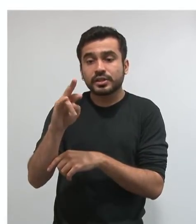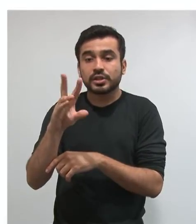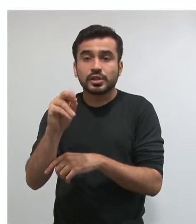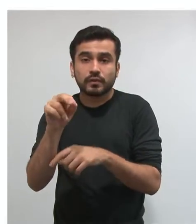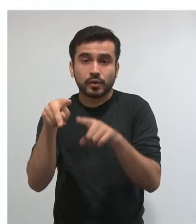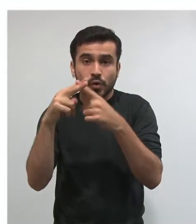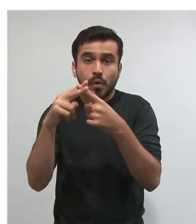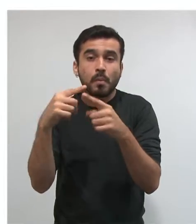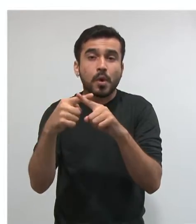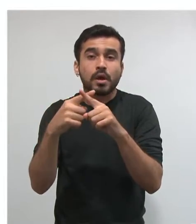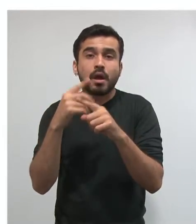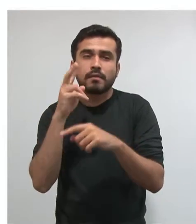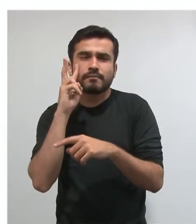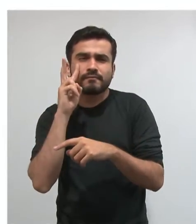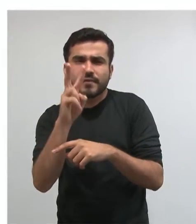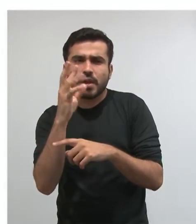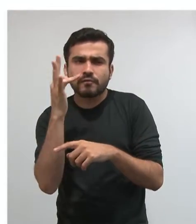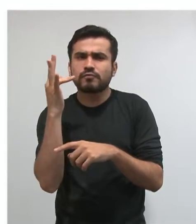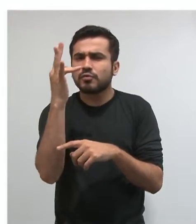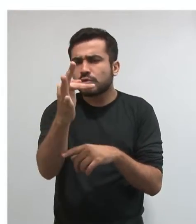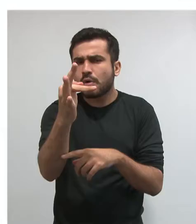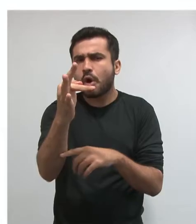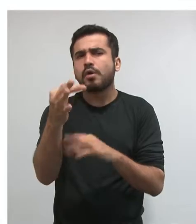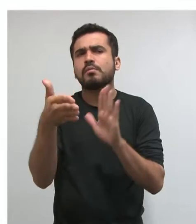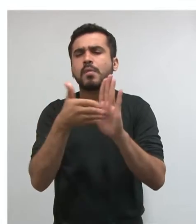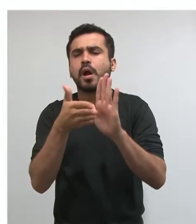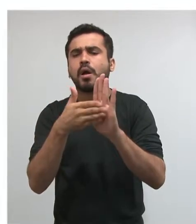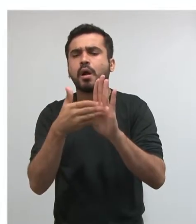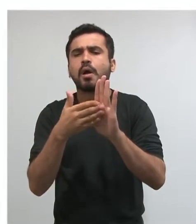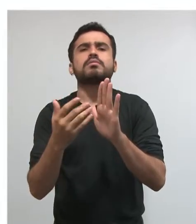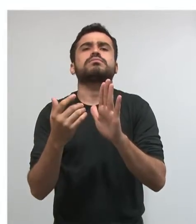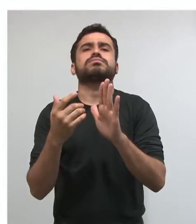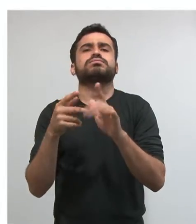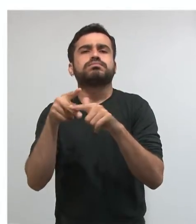ele gera informações e indicadores que serão